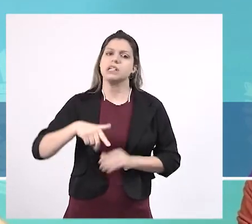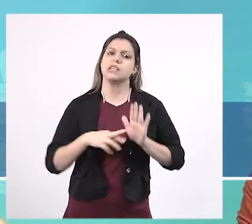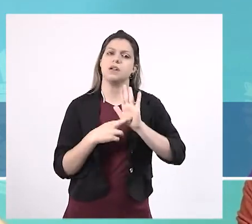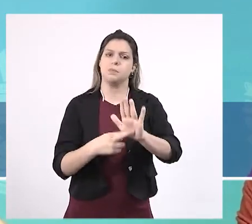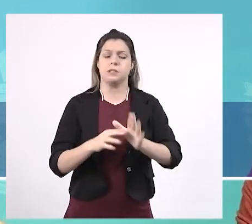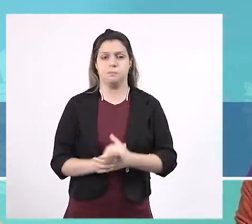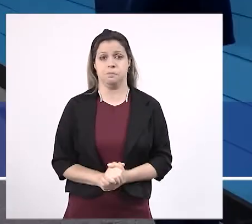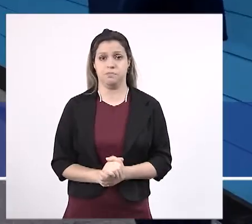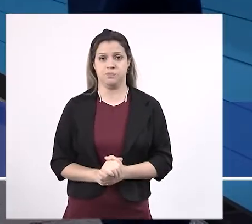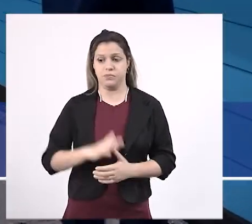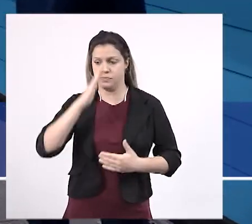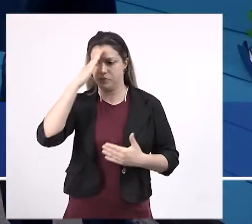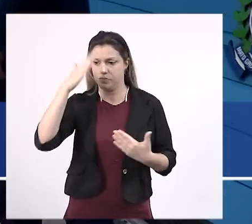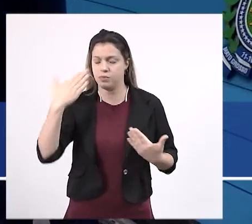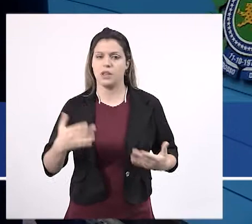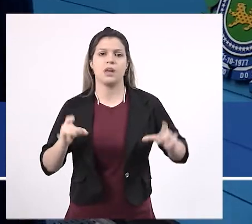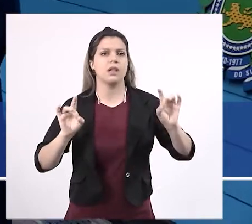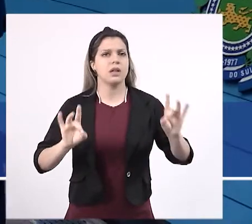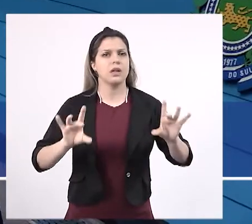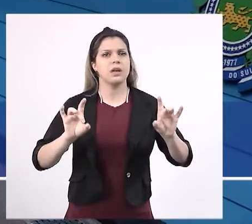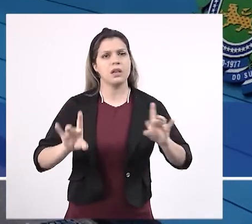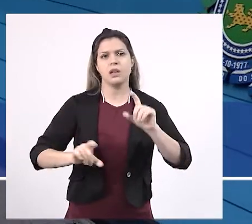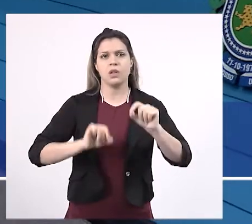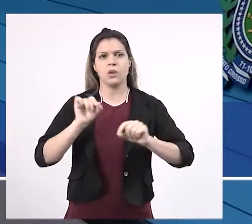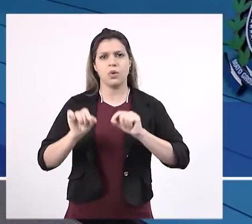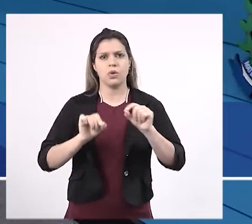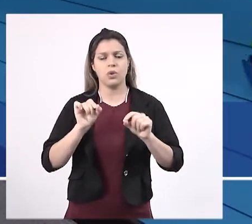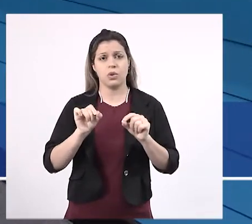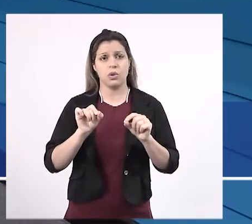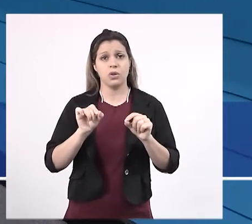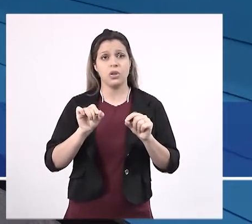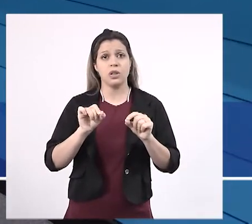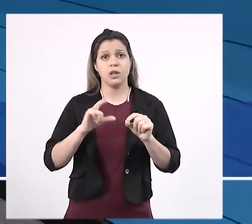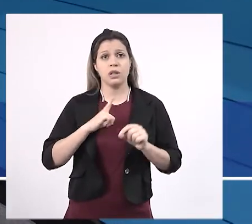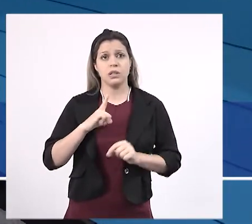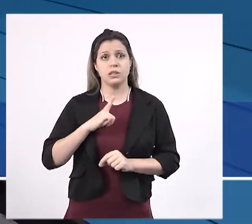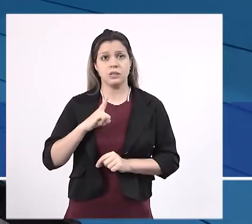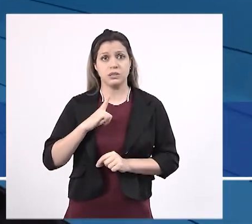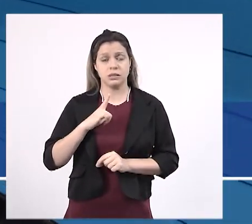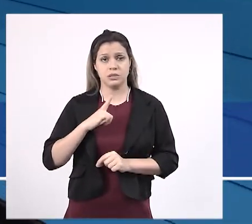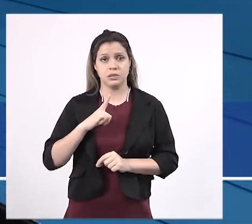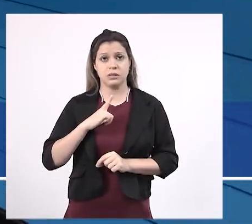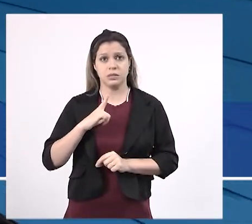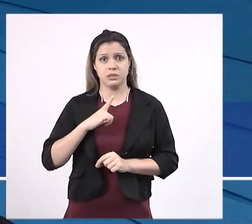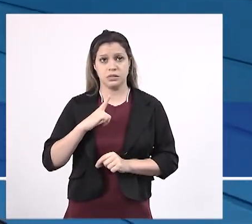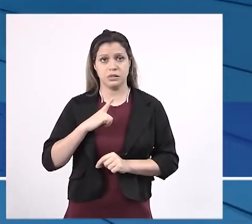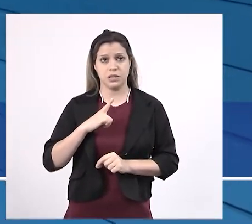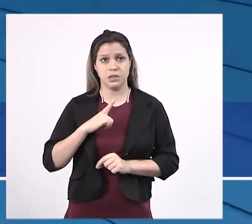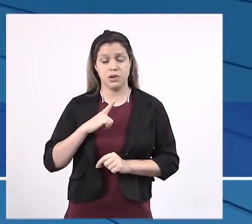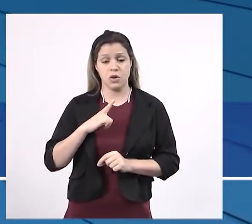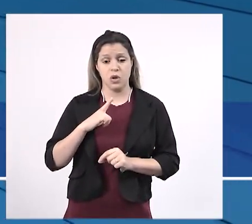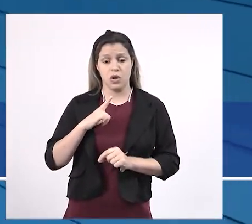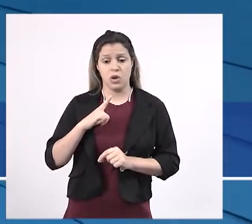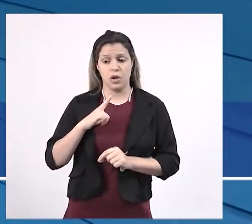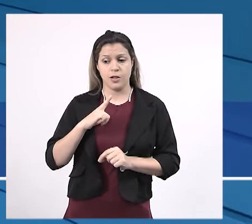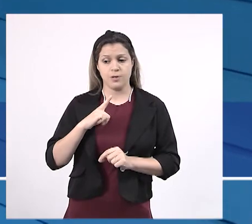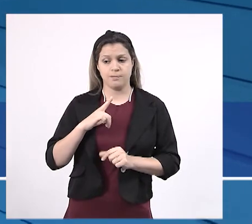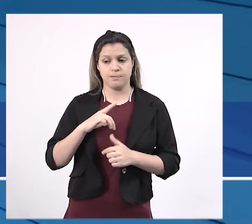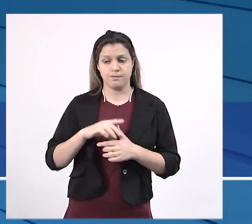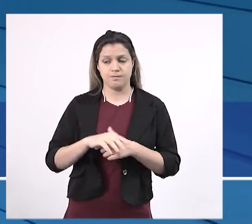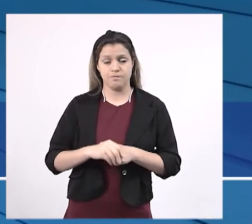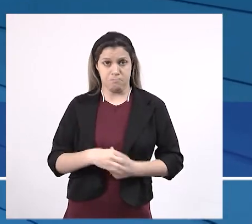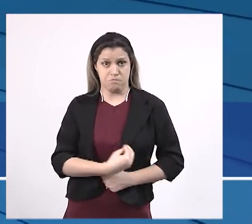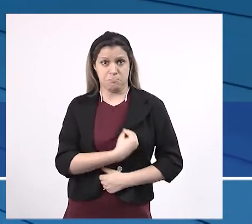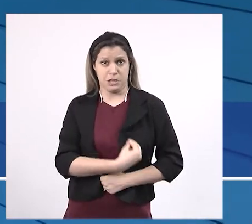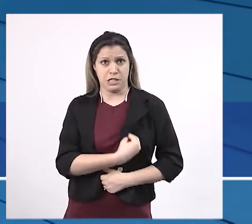as representamos. Durante a homenagem, marcada por momentos de emoção, como o da mãe de 6 filhos, Igari Jocina Velasquez,